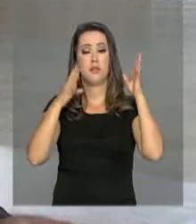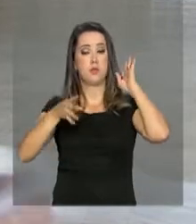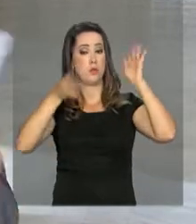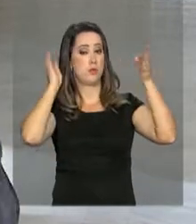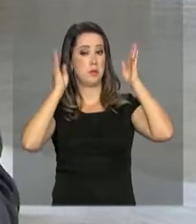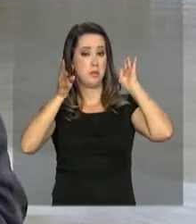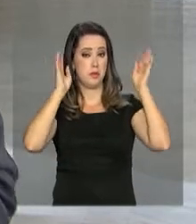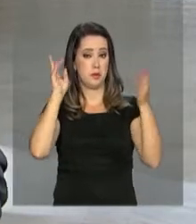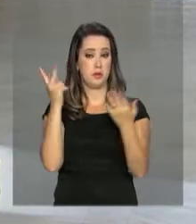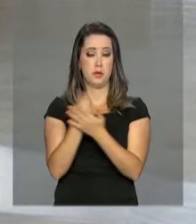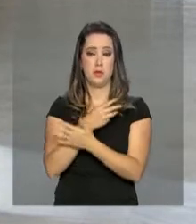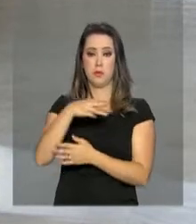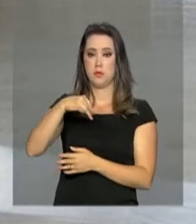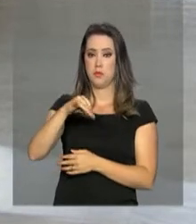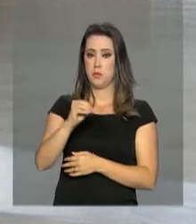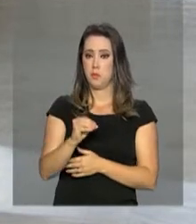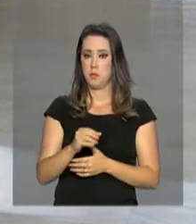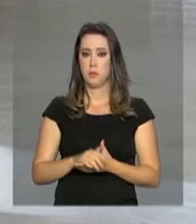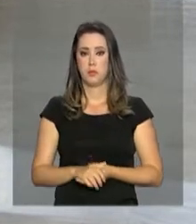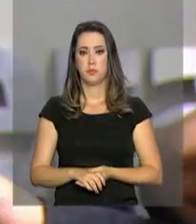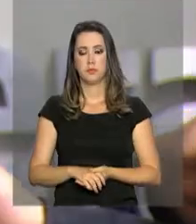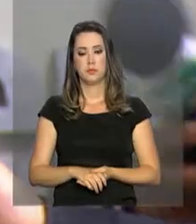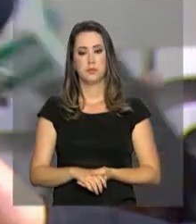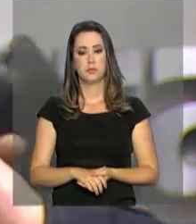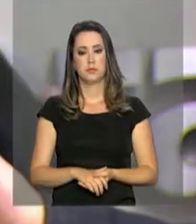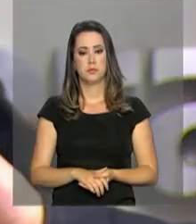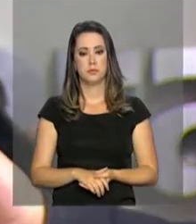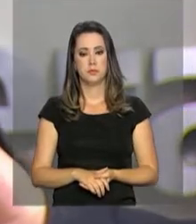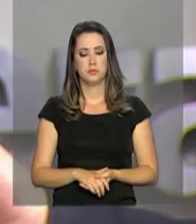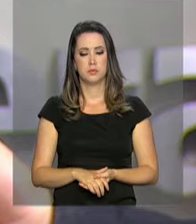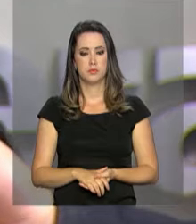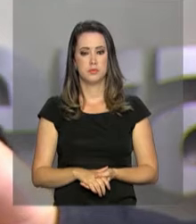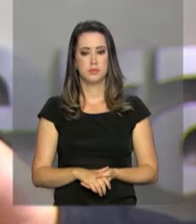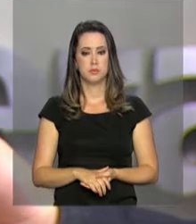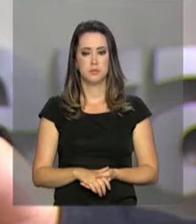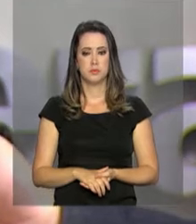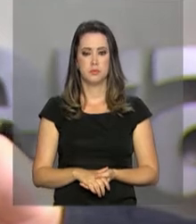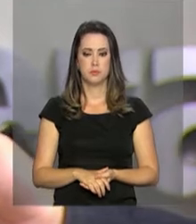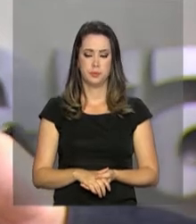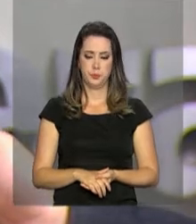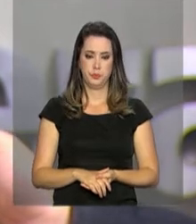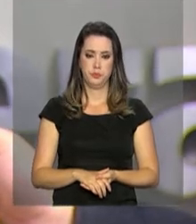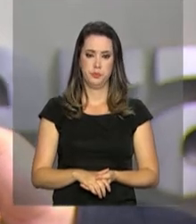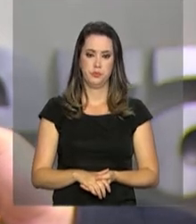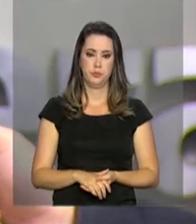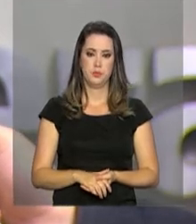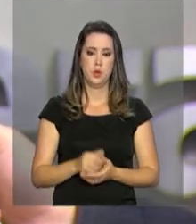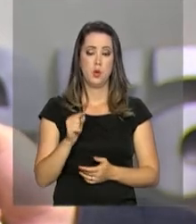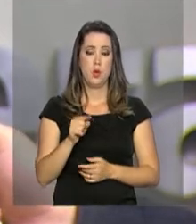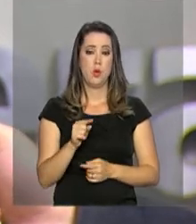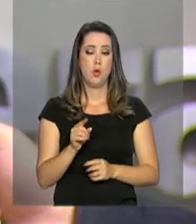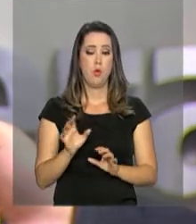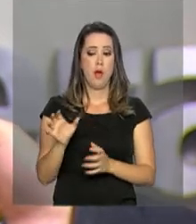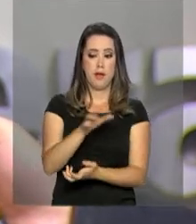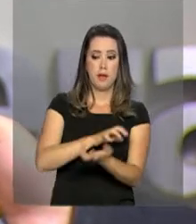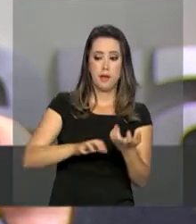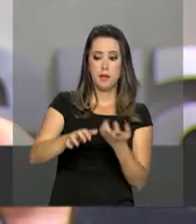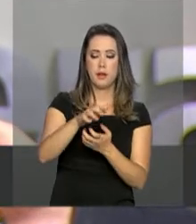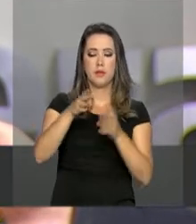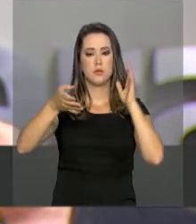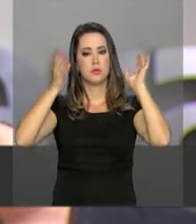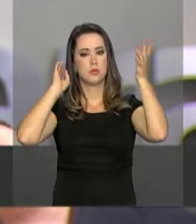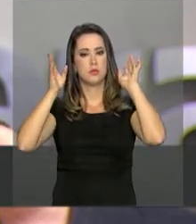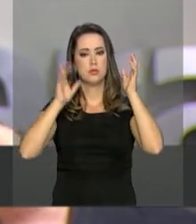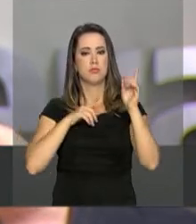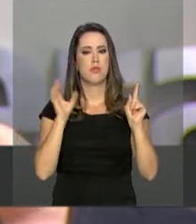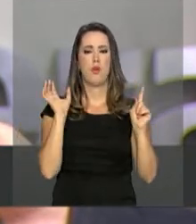maio. Vamos acompanhar. O movimento de paralisação do serviço de transporte provocou diversos